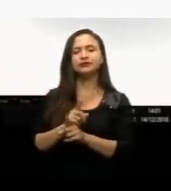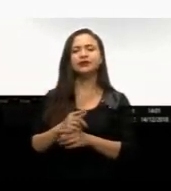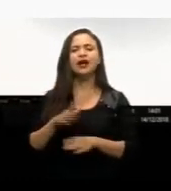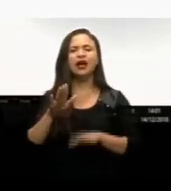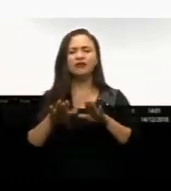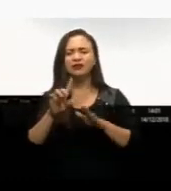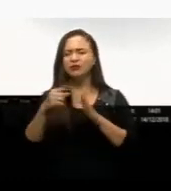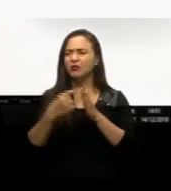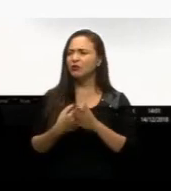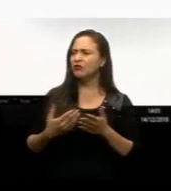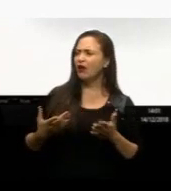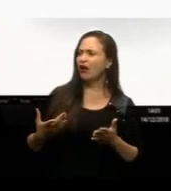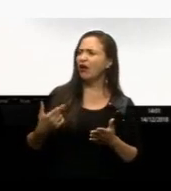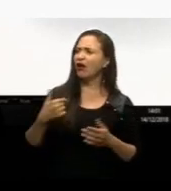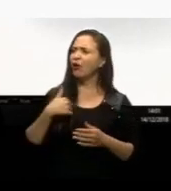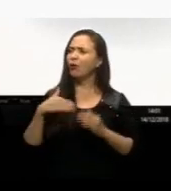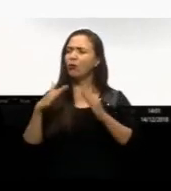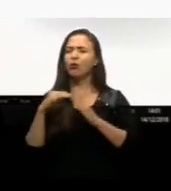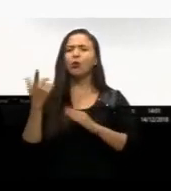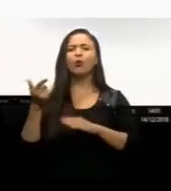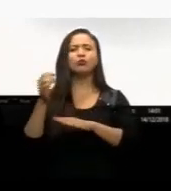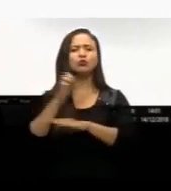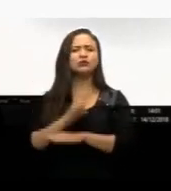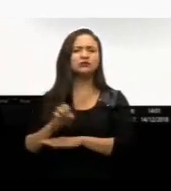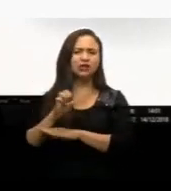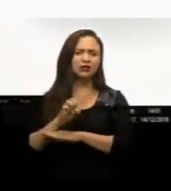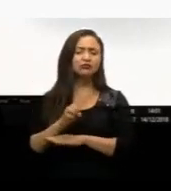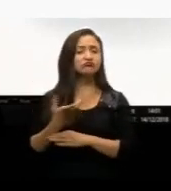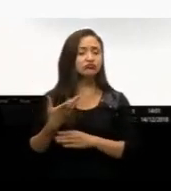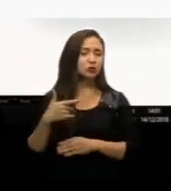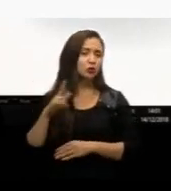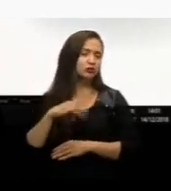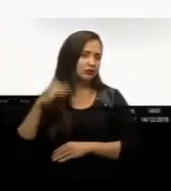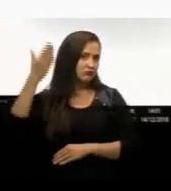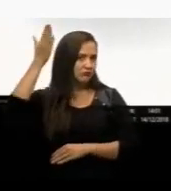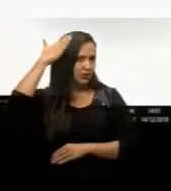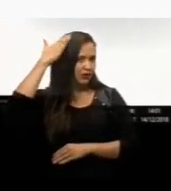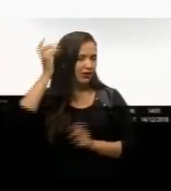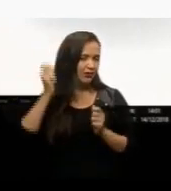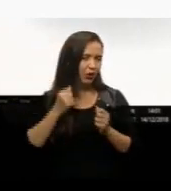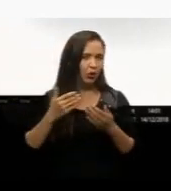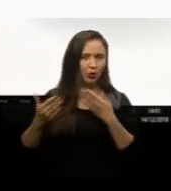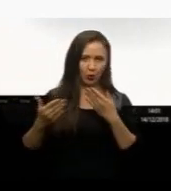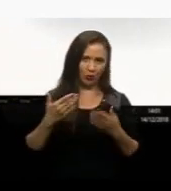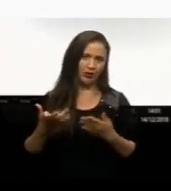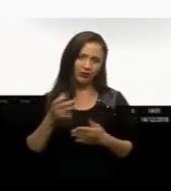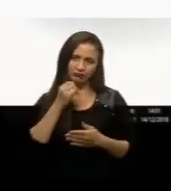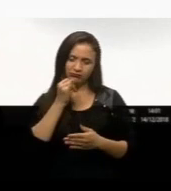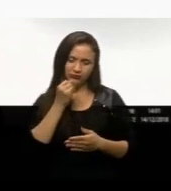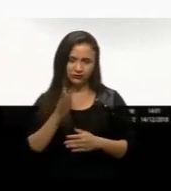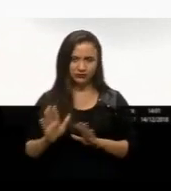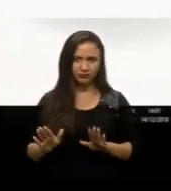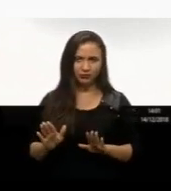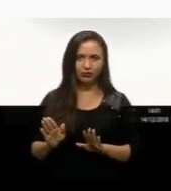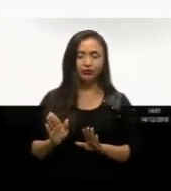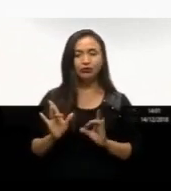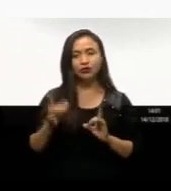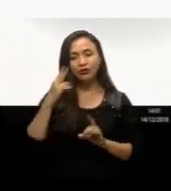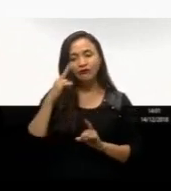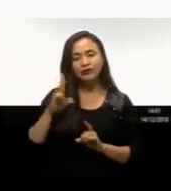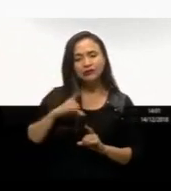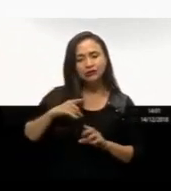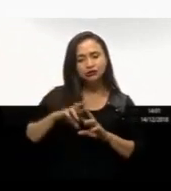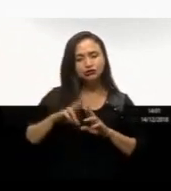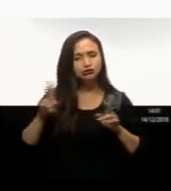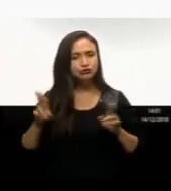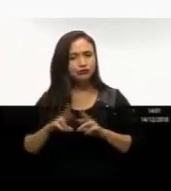mas eu estou em outro estado. Vamos utilizar do Paraná porque para poder comparar com a minha, né? Para a gente ver depois a diferença